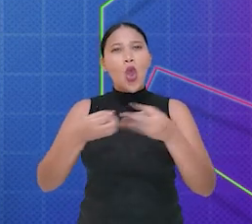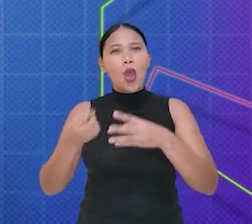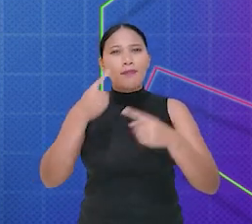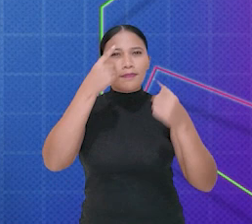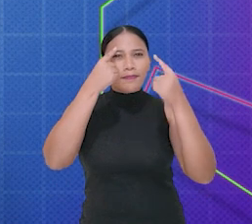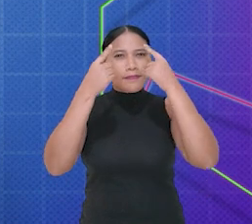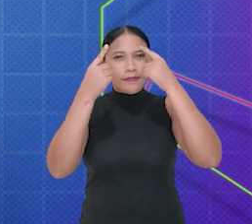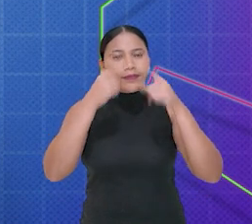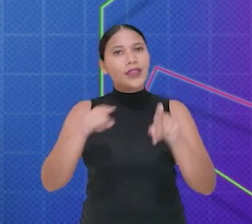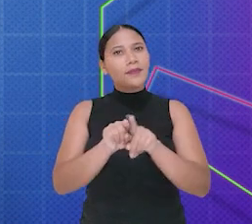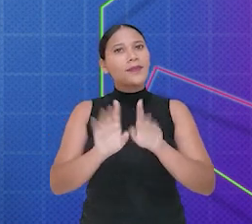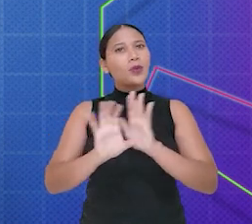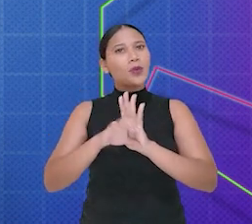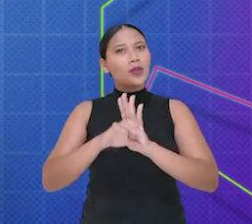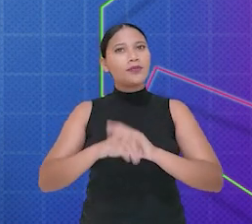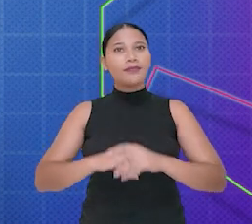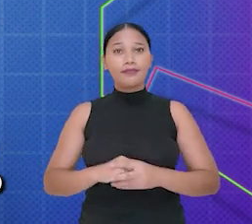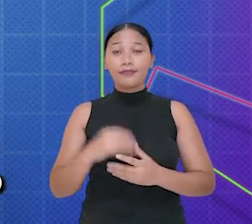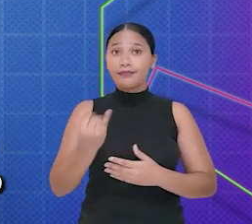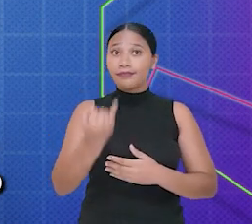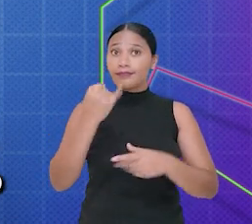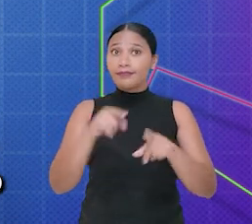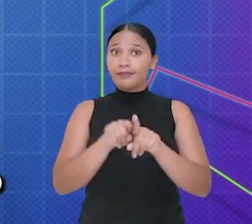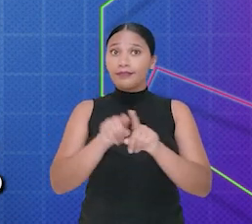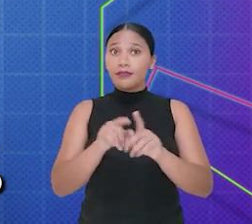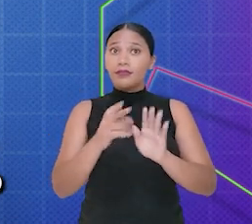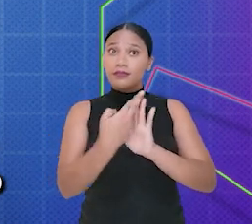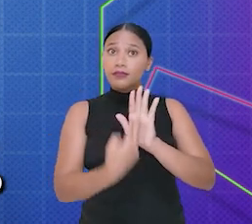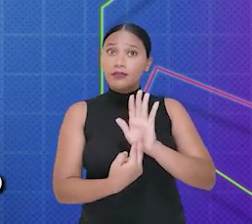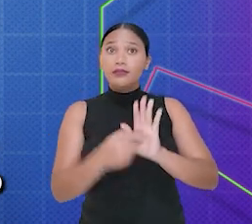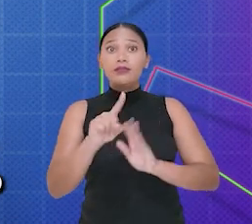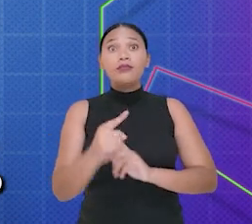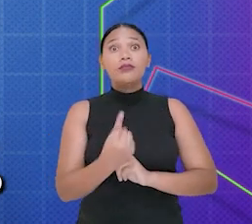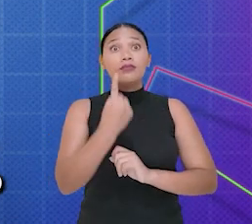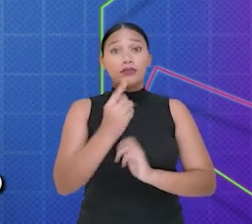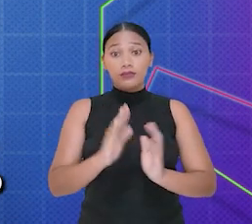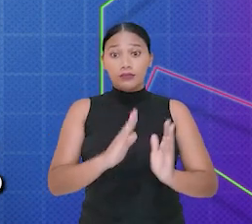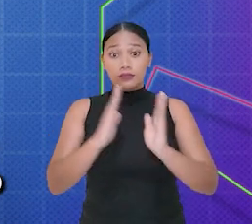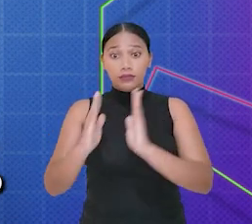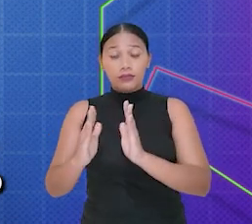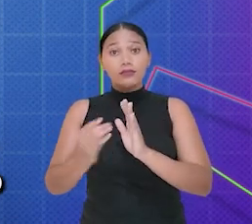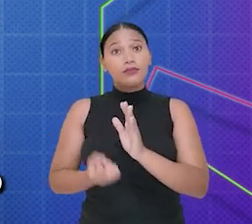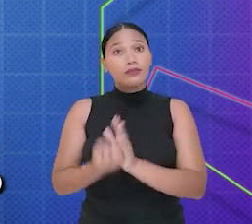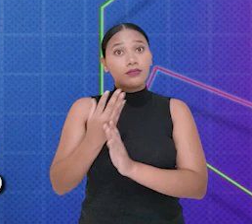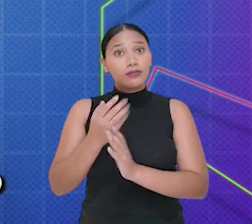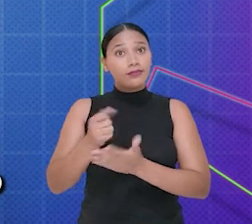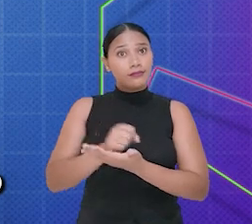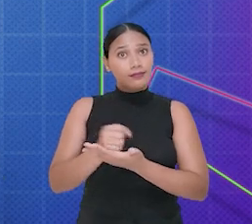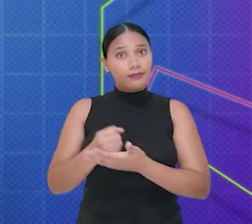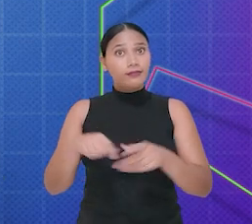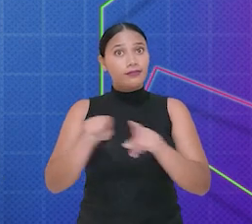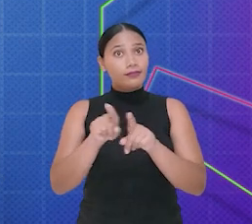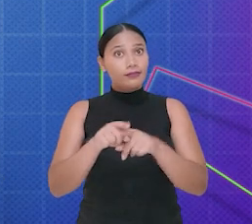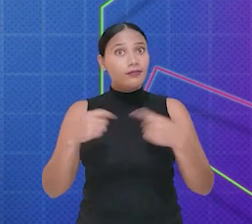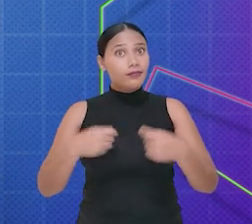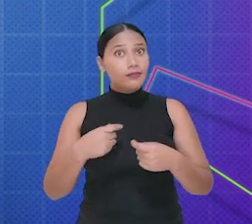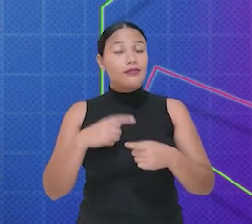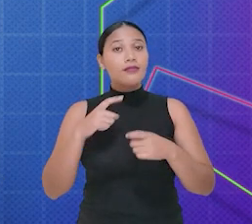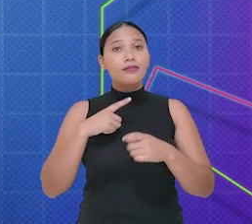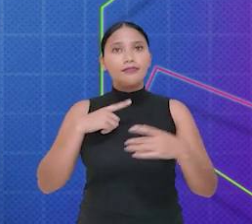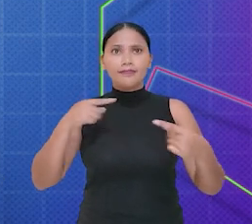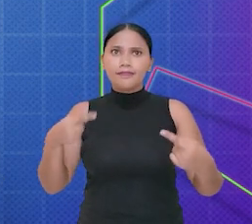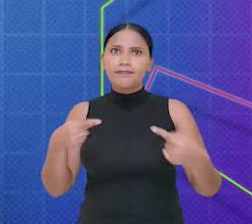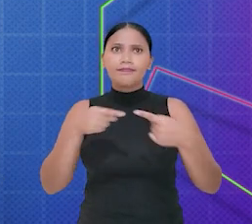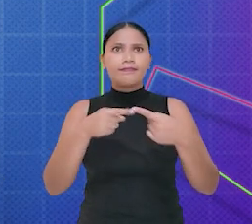novas ideias e também conceitos. É importante também lembrar que o roteiro é apenas uma parte da produção de um jogo e deve trabalhar